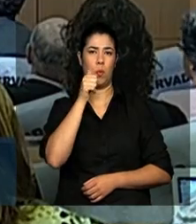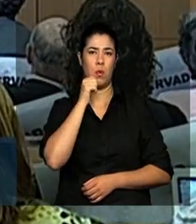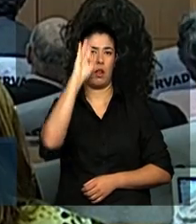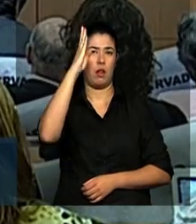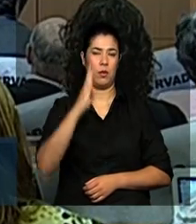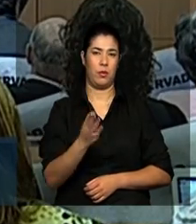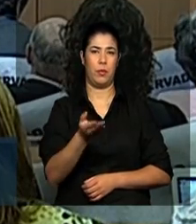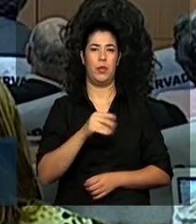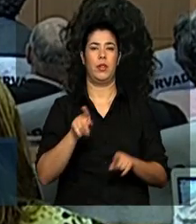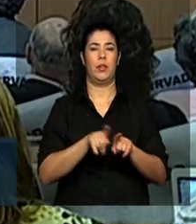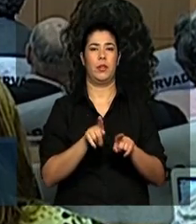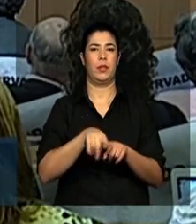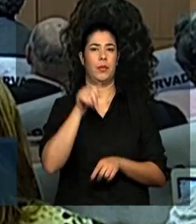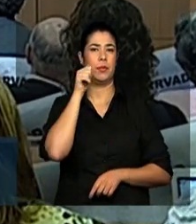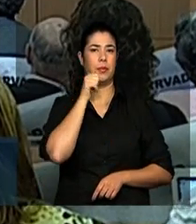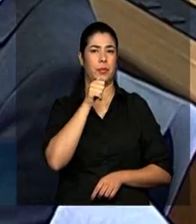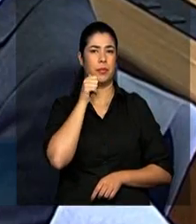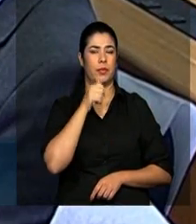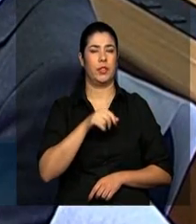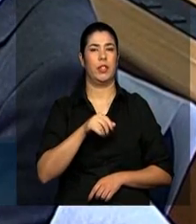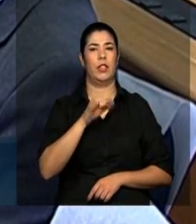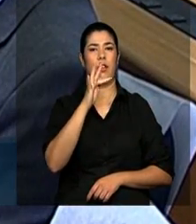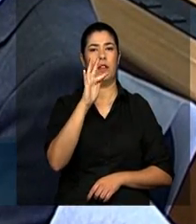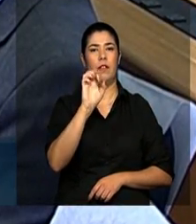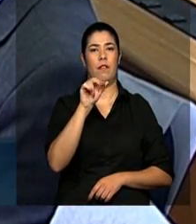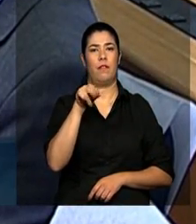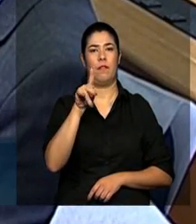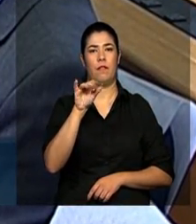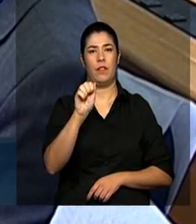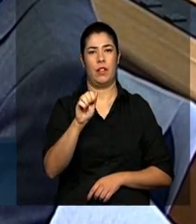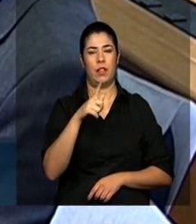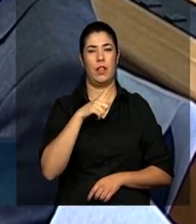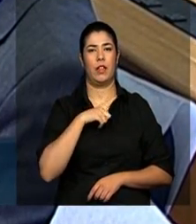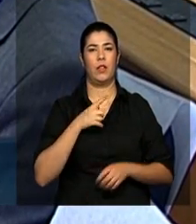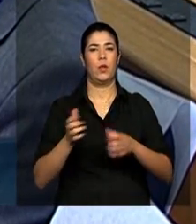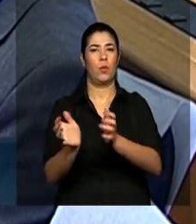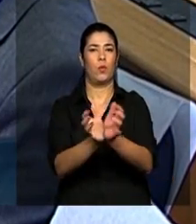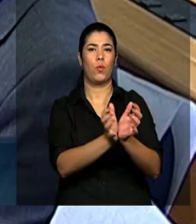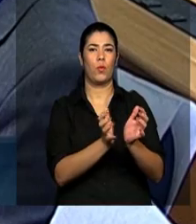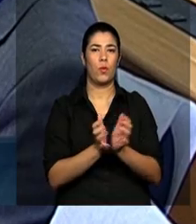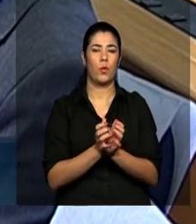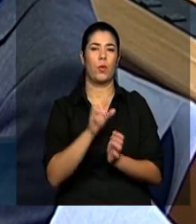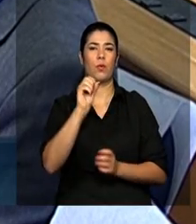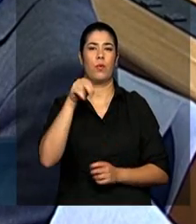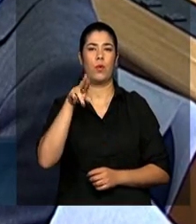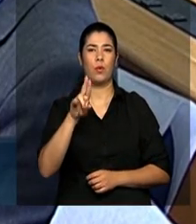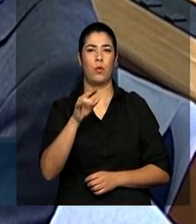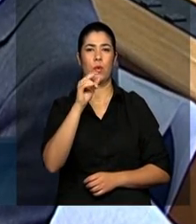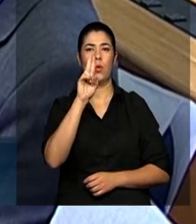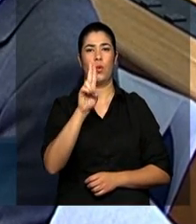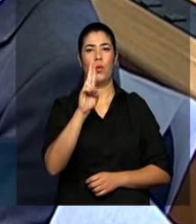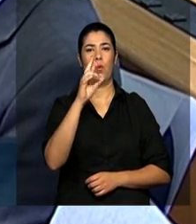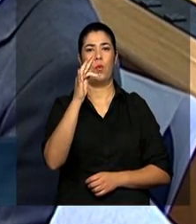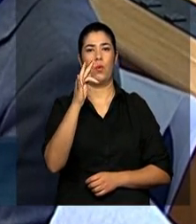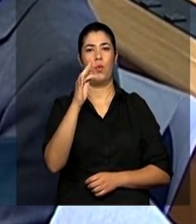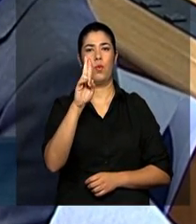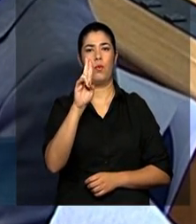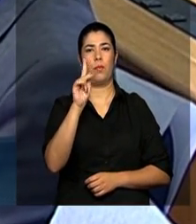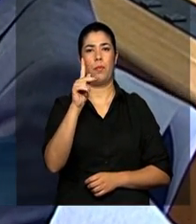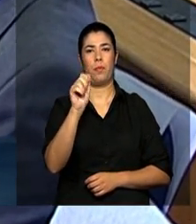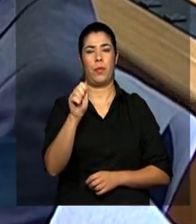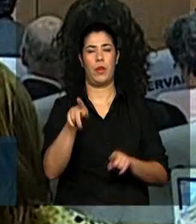Brasil, da senhora Fernanda Lopes, representante do Fundo das Populações das Nações Unidas, a UFPA, do senhor